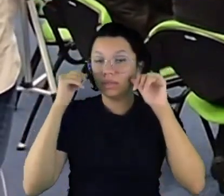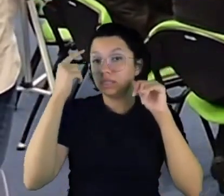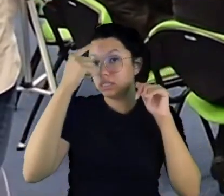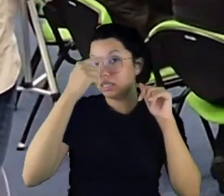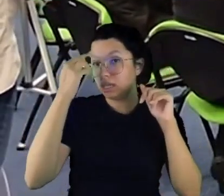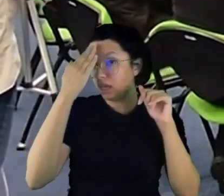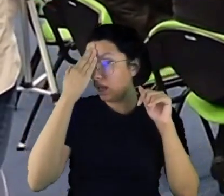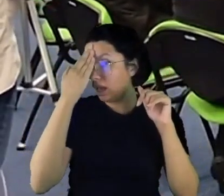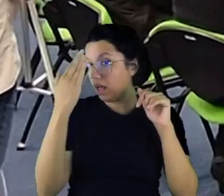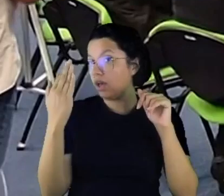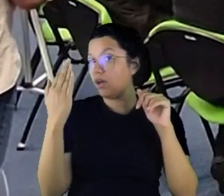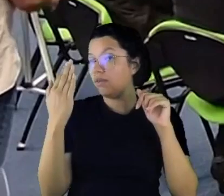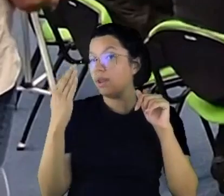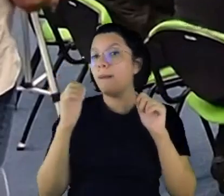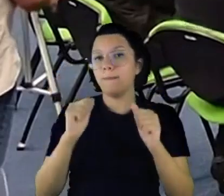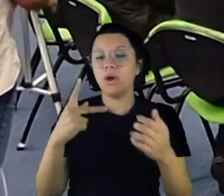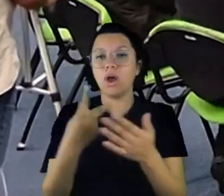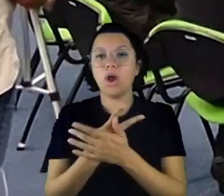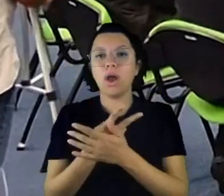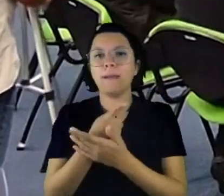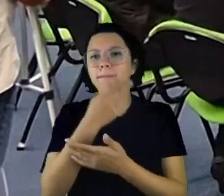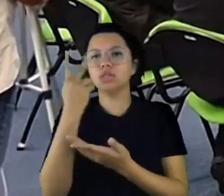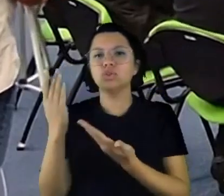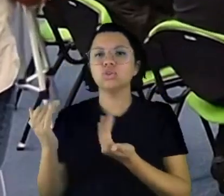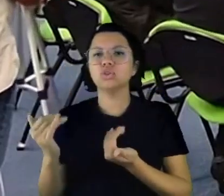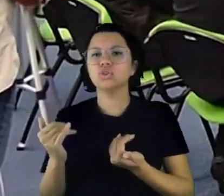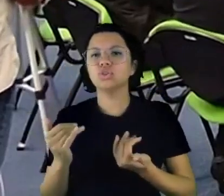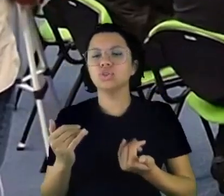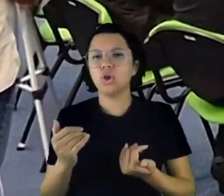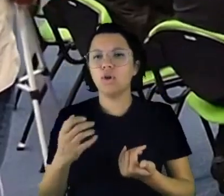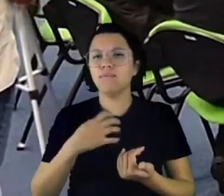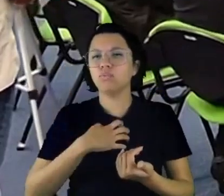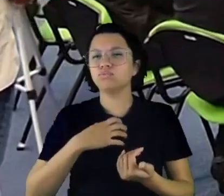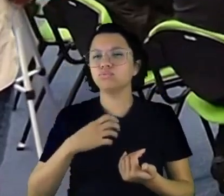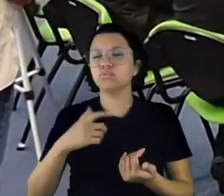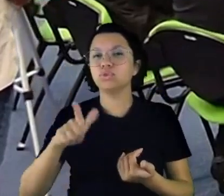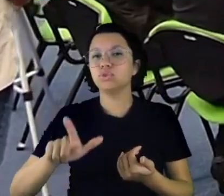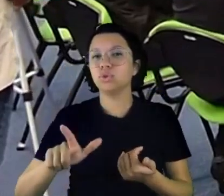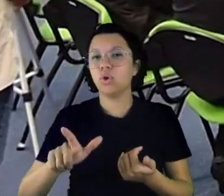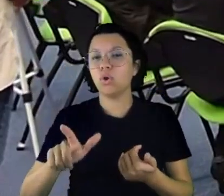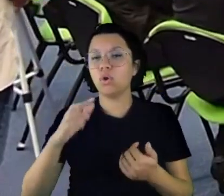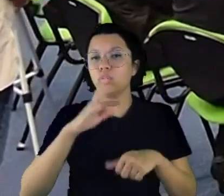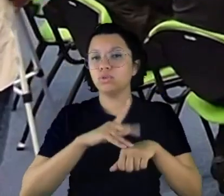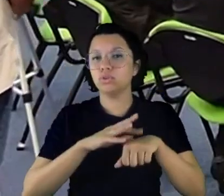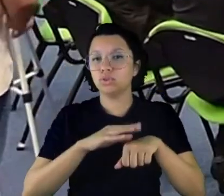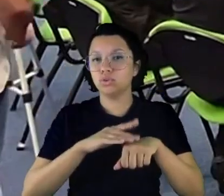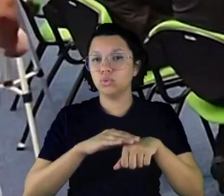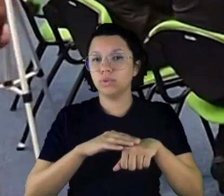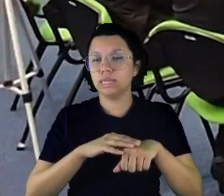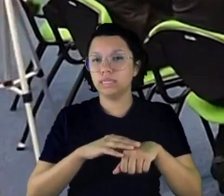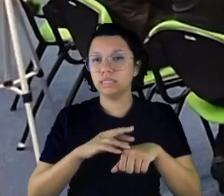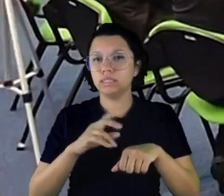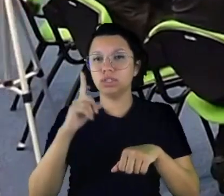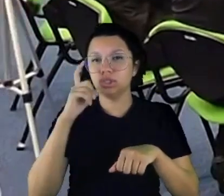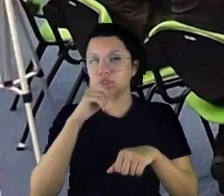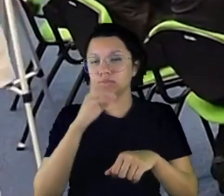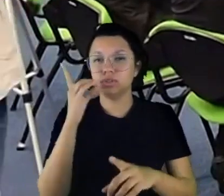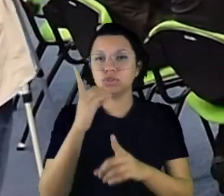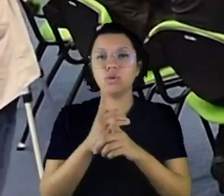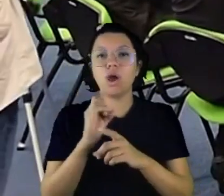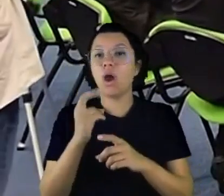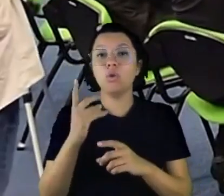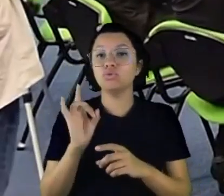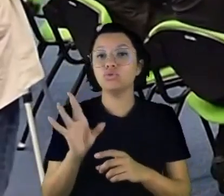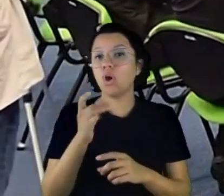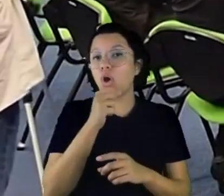manifestar em pessoas jovens como sintoma de outras doenças raras, neurodegenerativas, ou se é só para idoso. Não, a